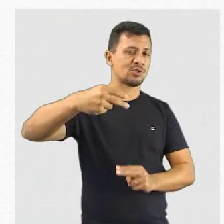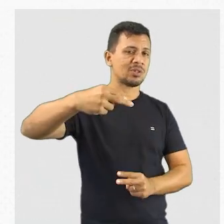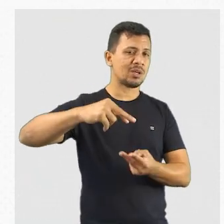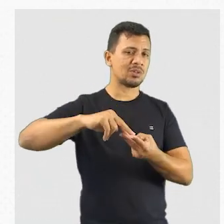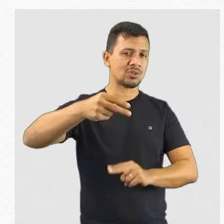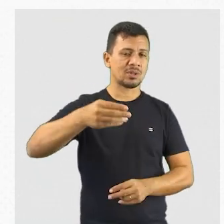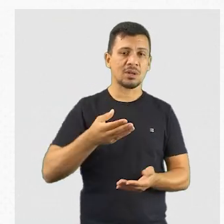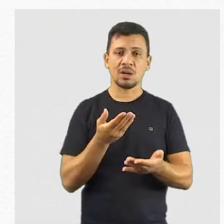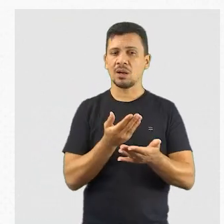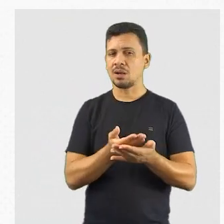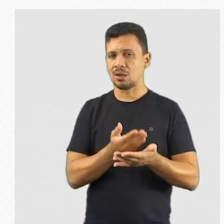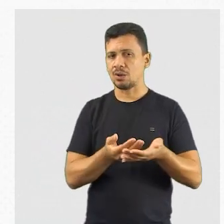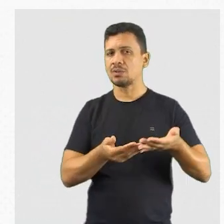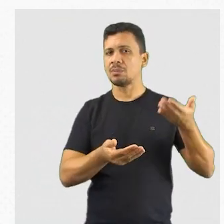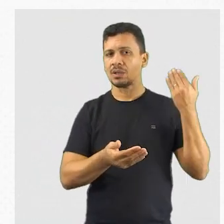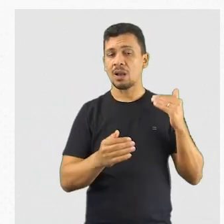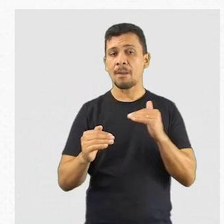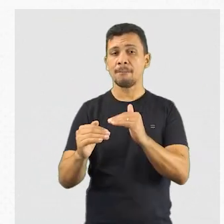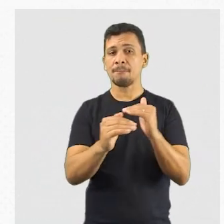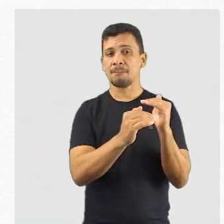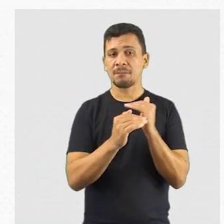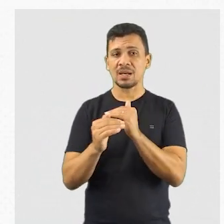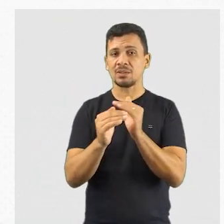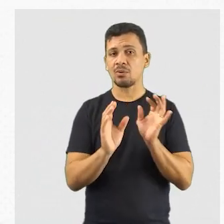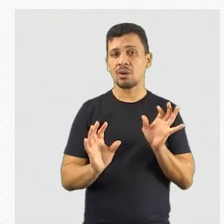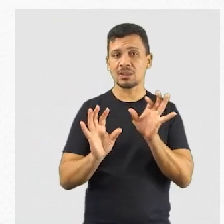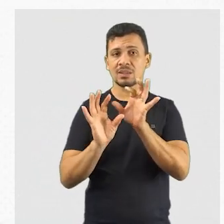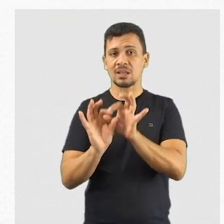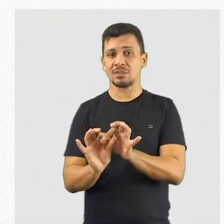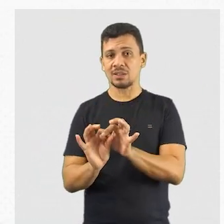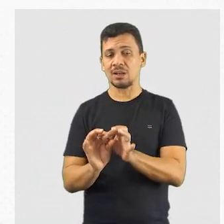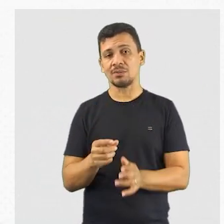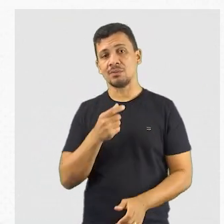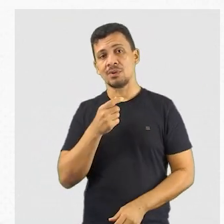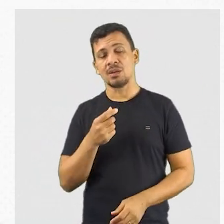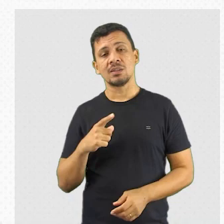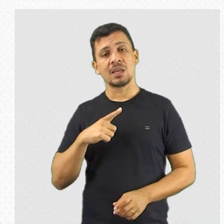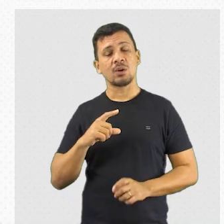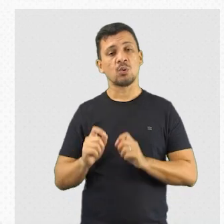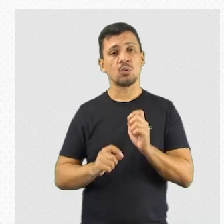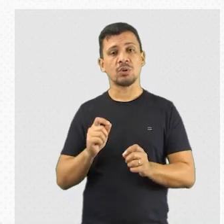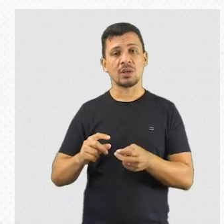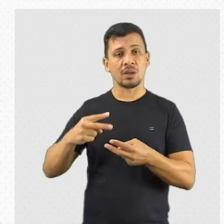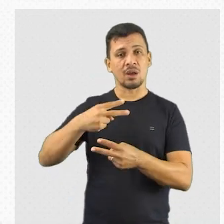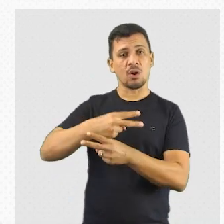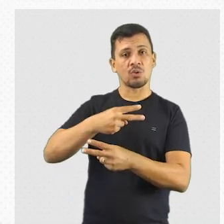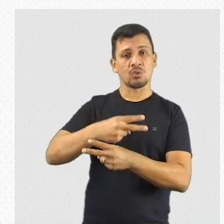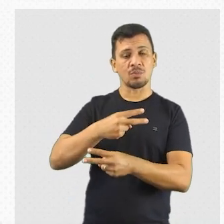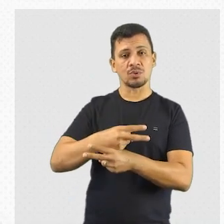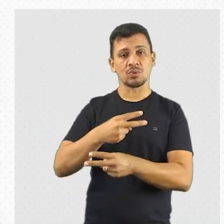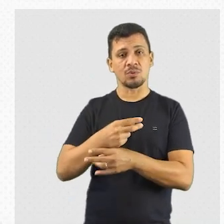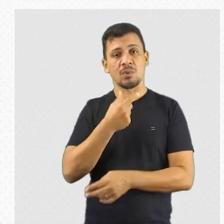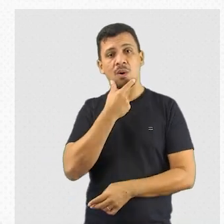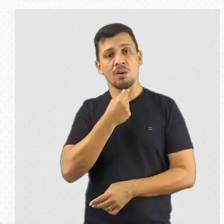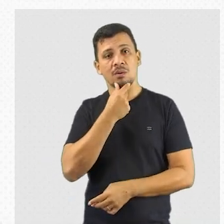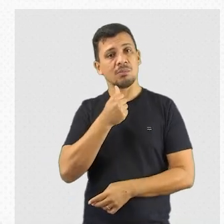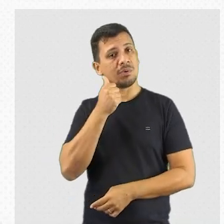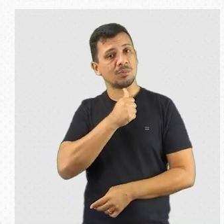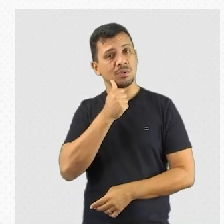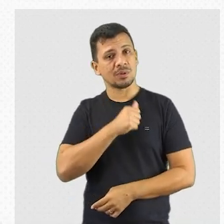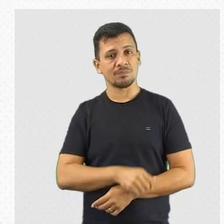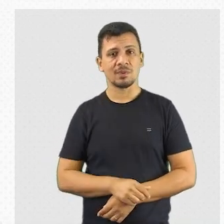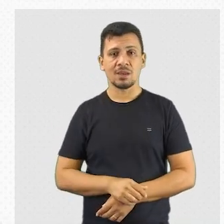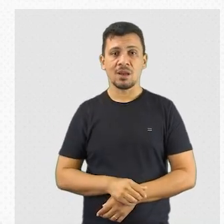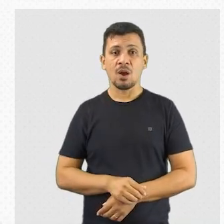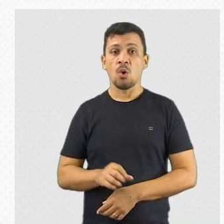anterior sobre esses padrões que estão ligados ao sexo, aos cromossomos sexuais, e depois vamos fazer ali 8